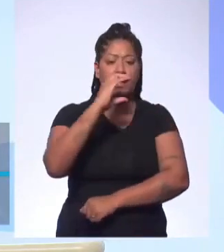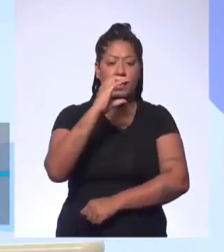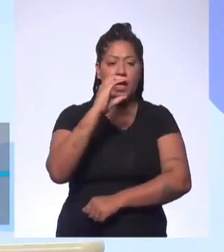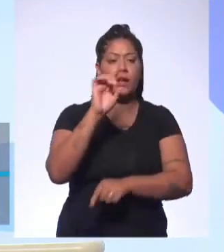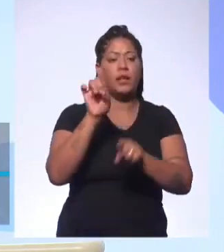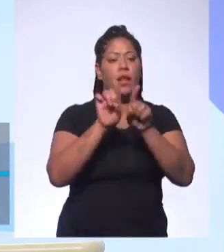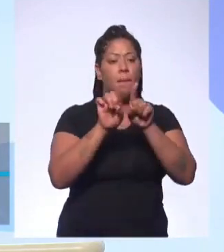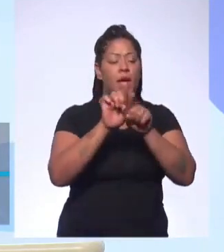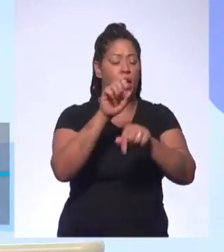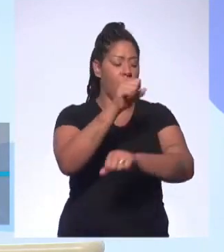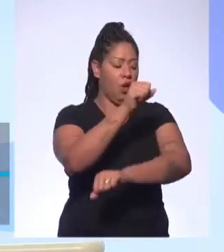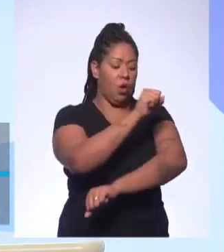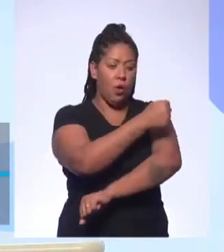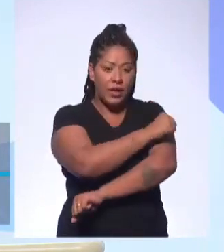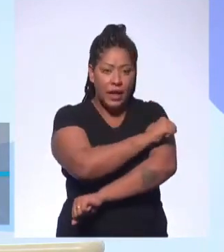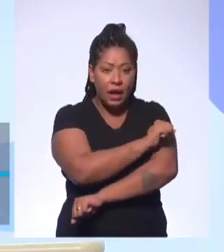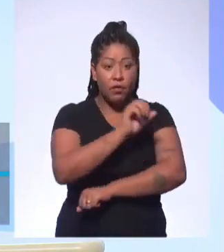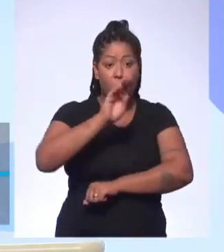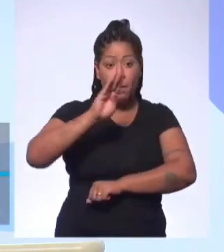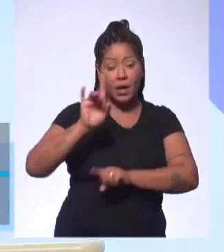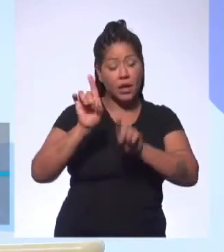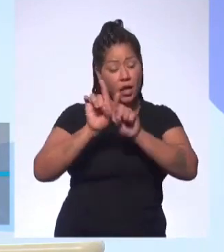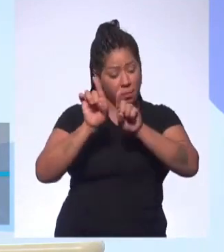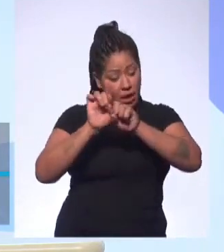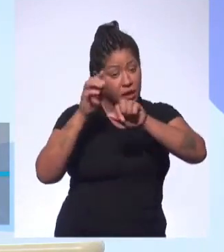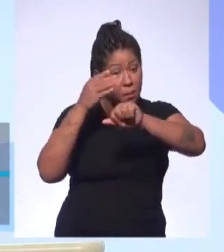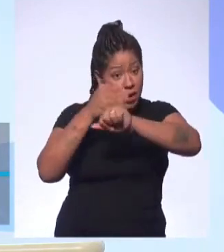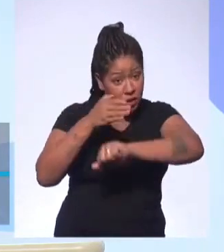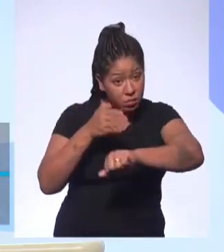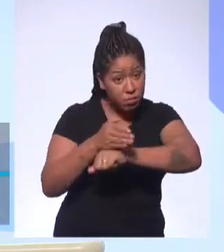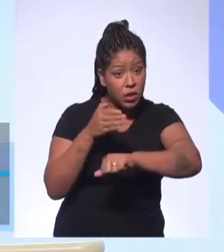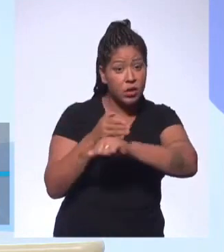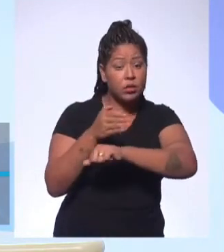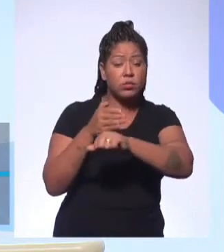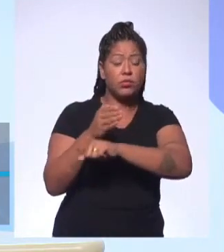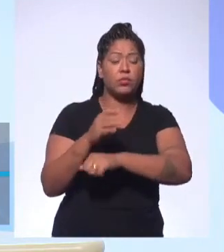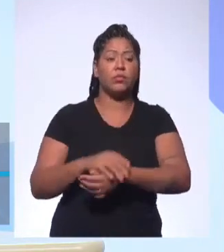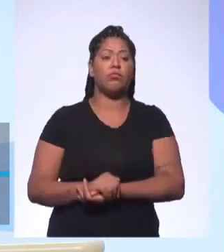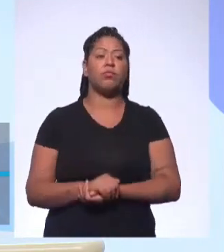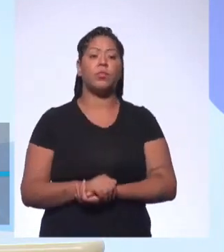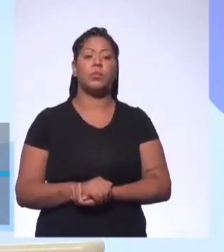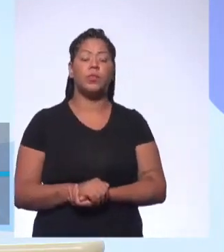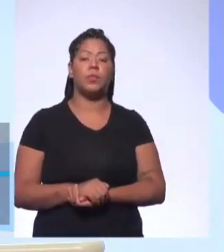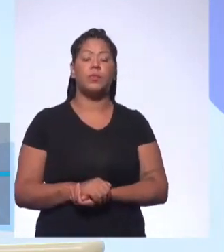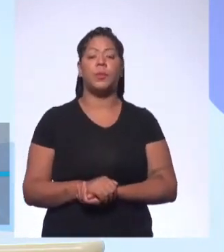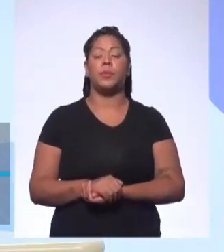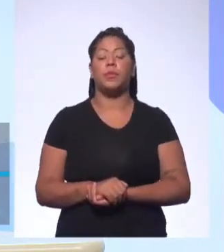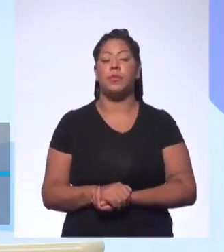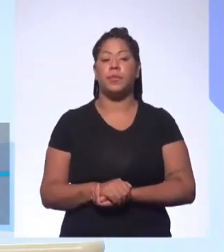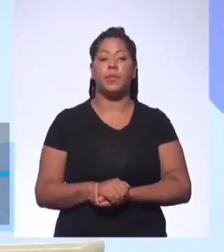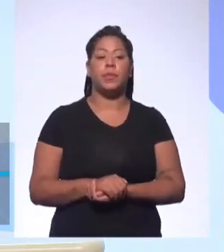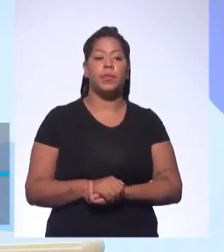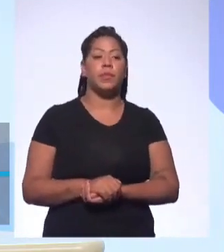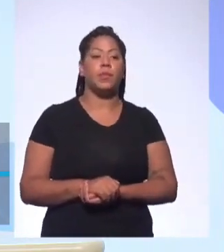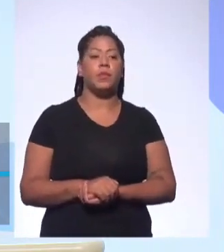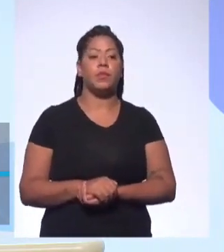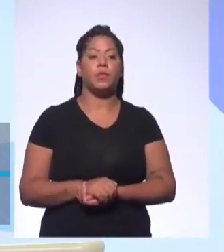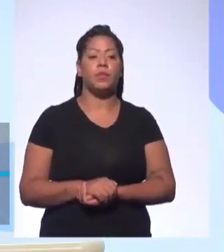Edjoel. Tem pessoal de Olha, Piracicaba aqui participando, eita, tem pessoal aqui de